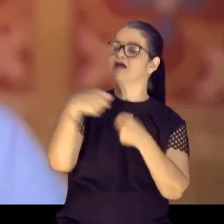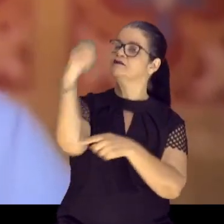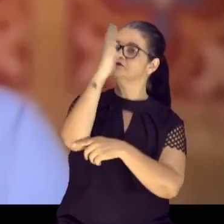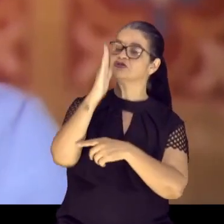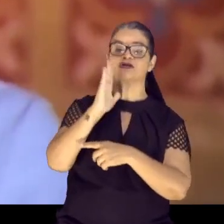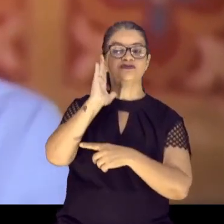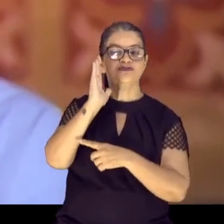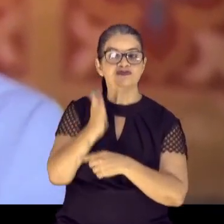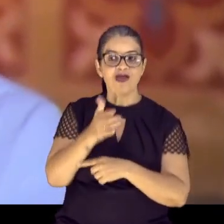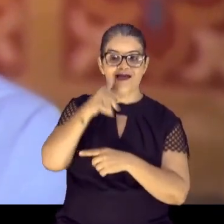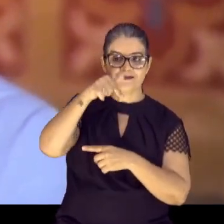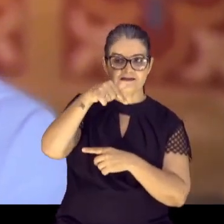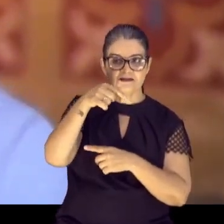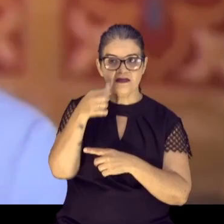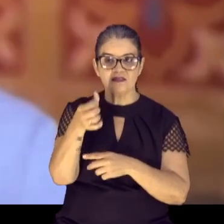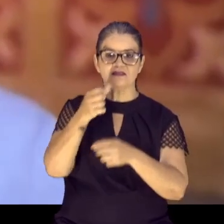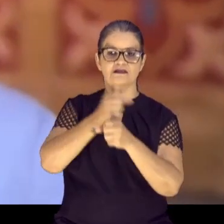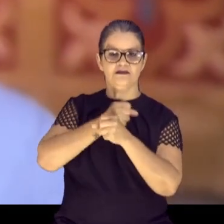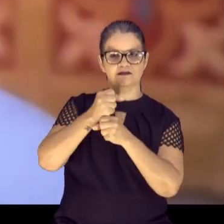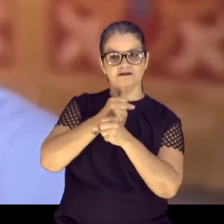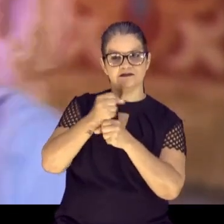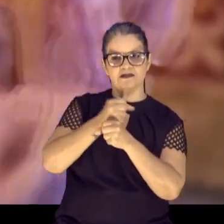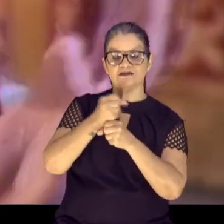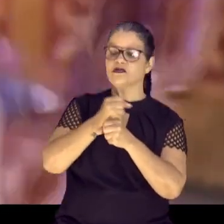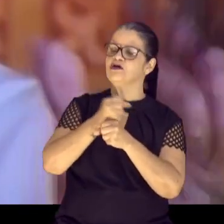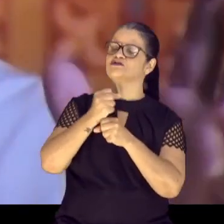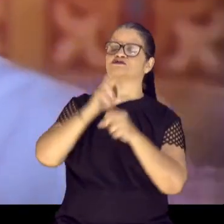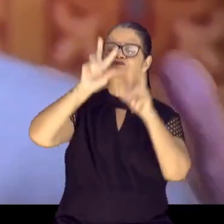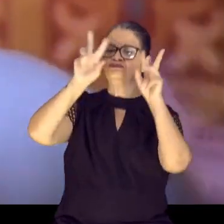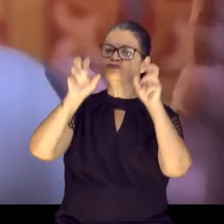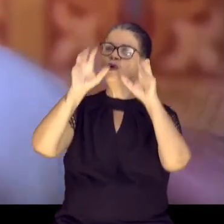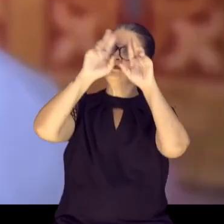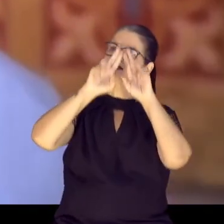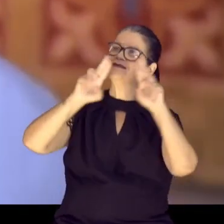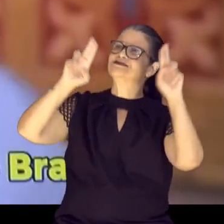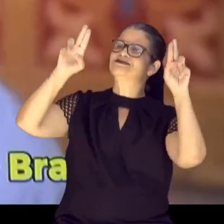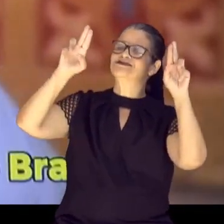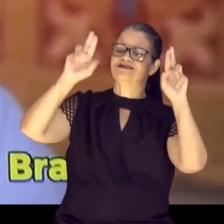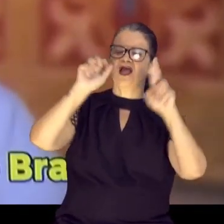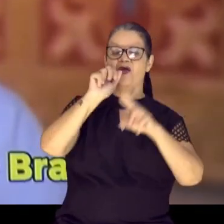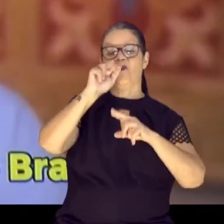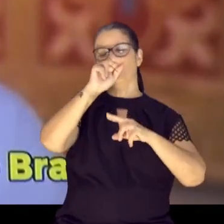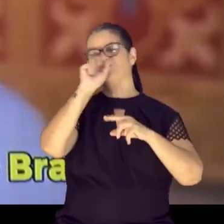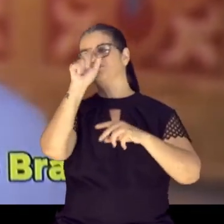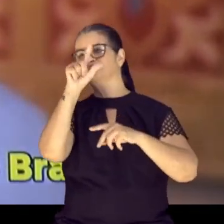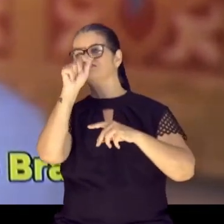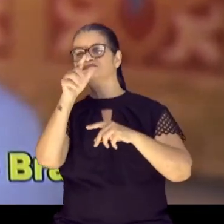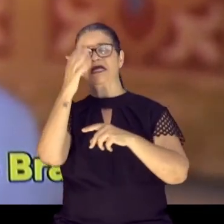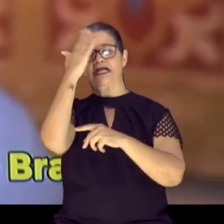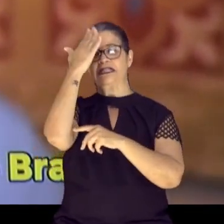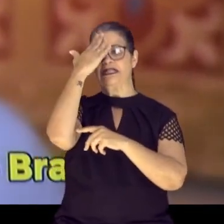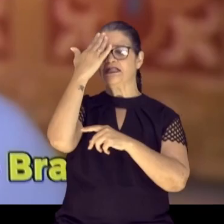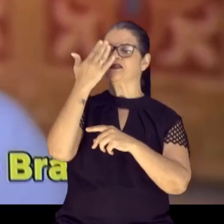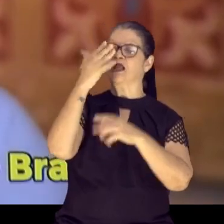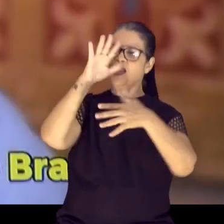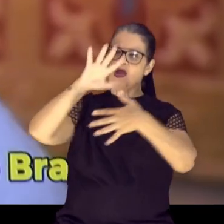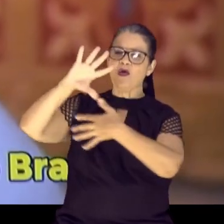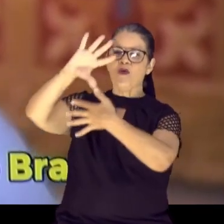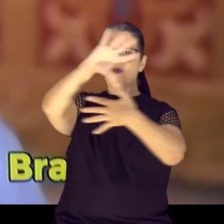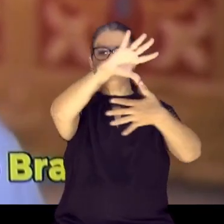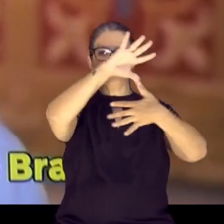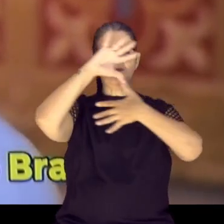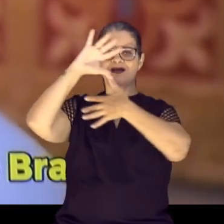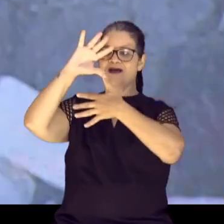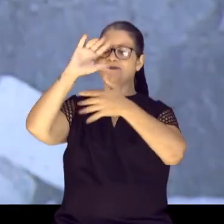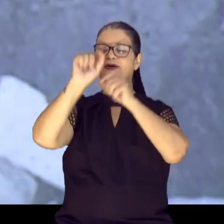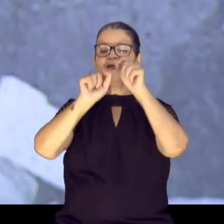são 76 anos, sob este céu cor de anil, tentando entender o mapa desigual